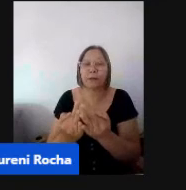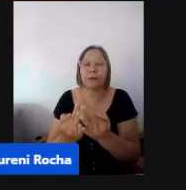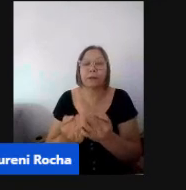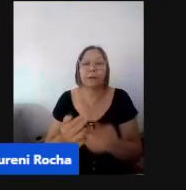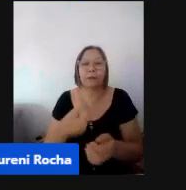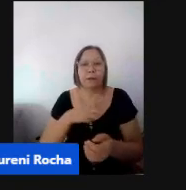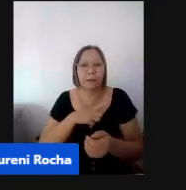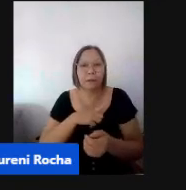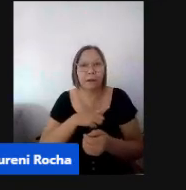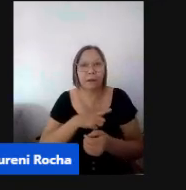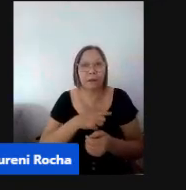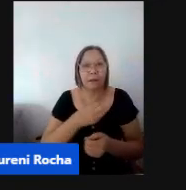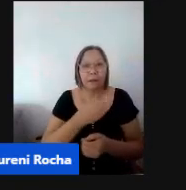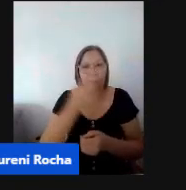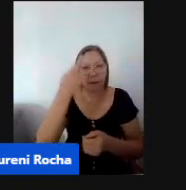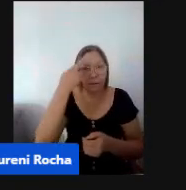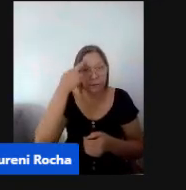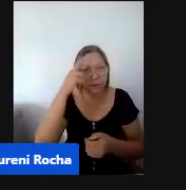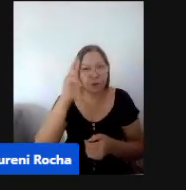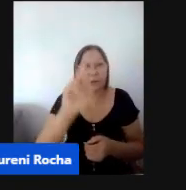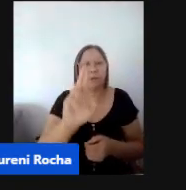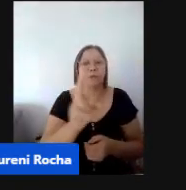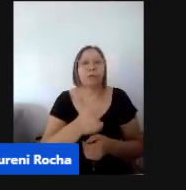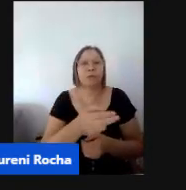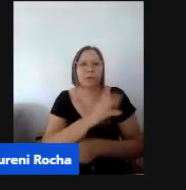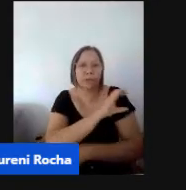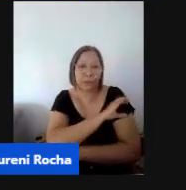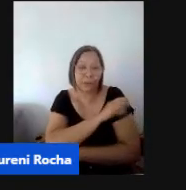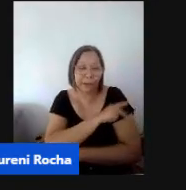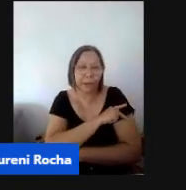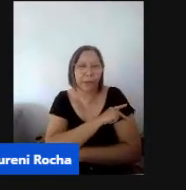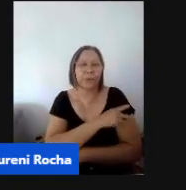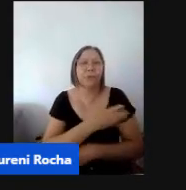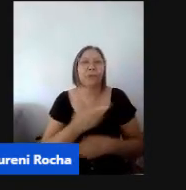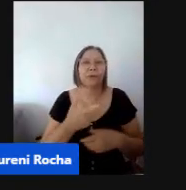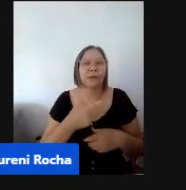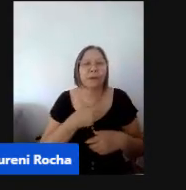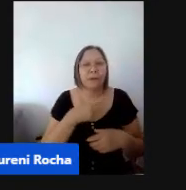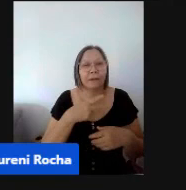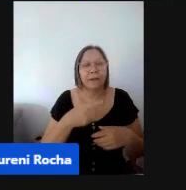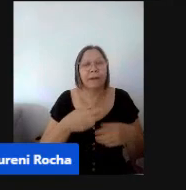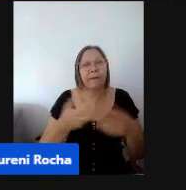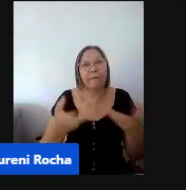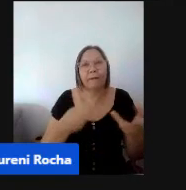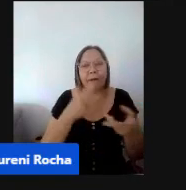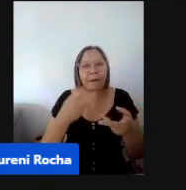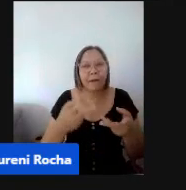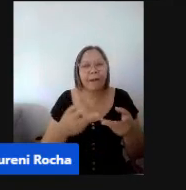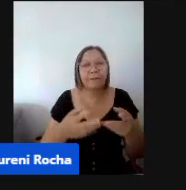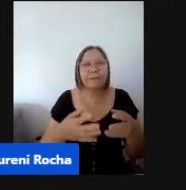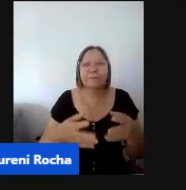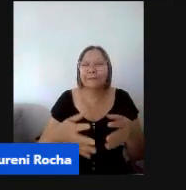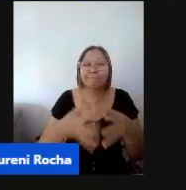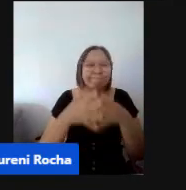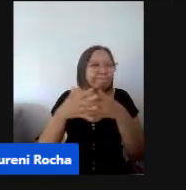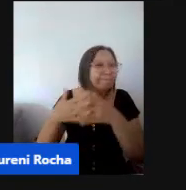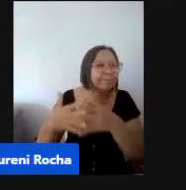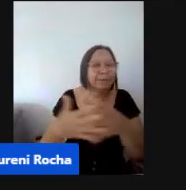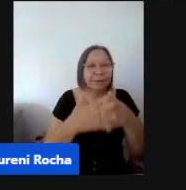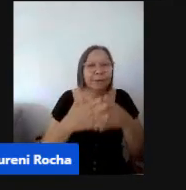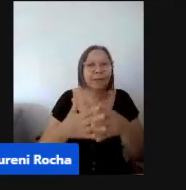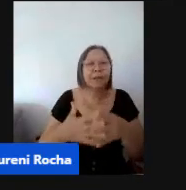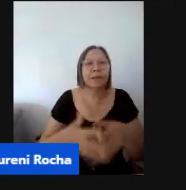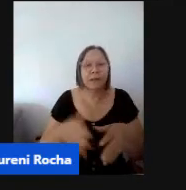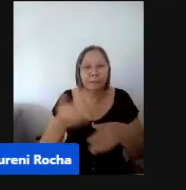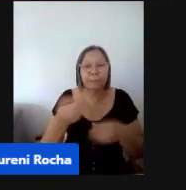dizem, nossa, mas isso vai dar uma polêmica grande na escola. Eu sempre digo, chame os pais irresponsáveis,